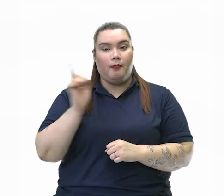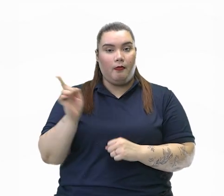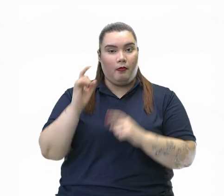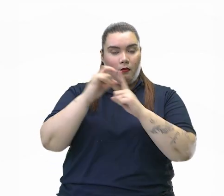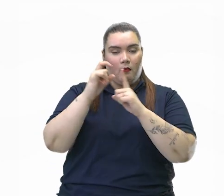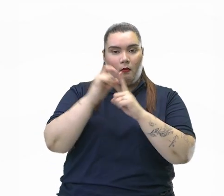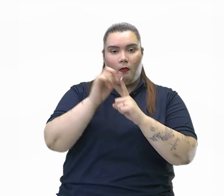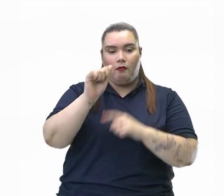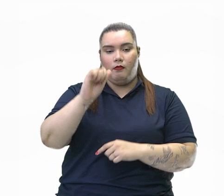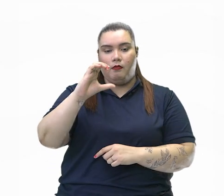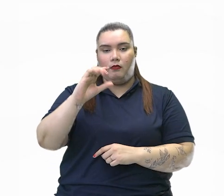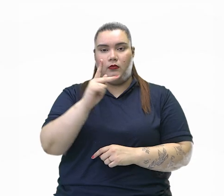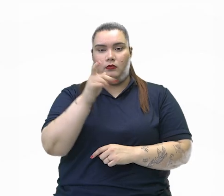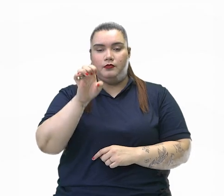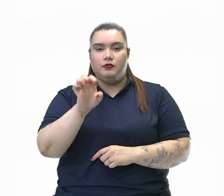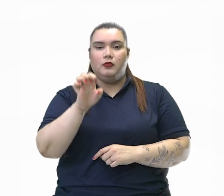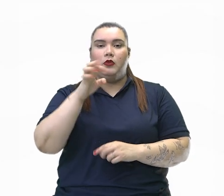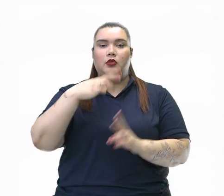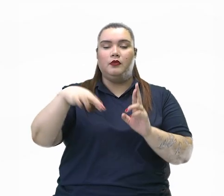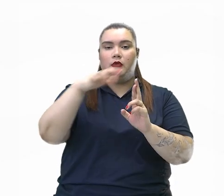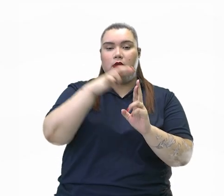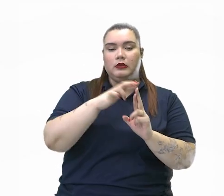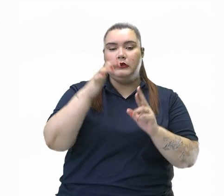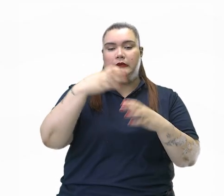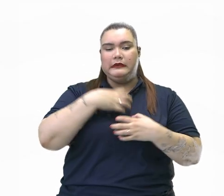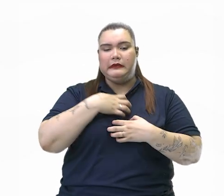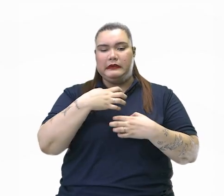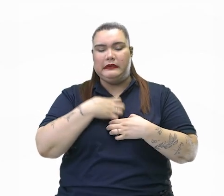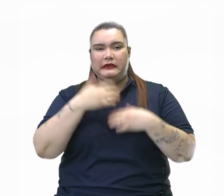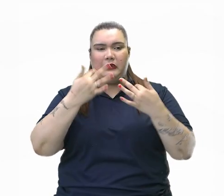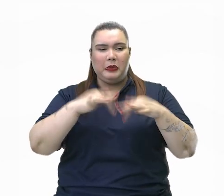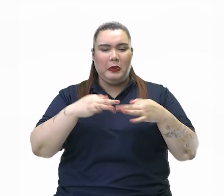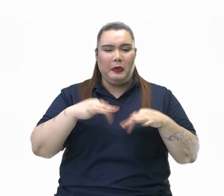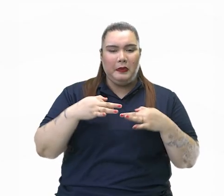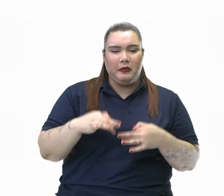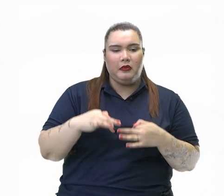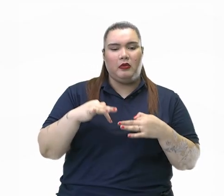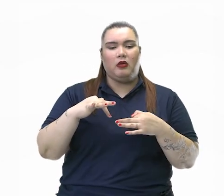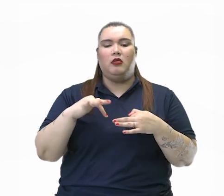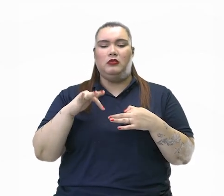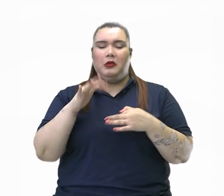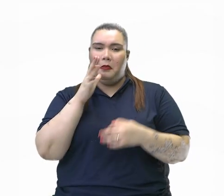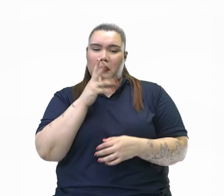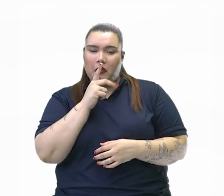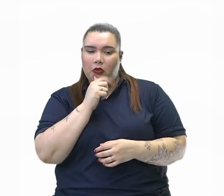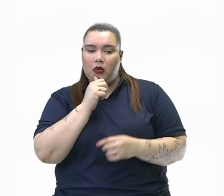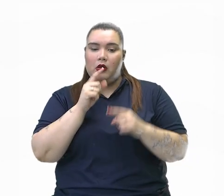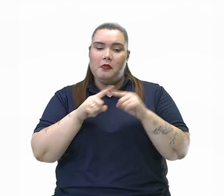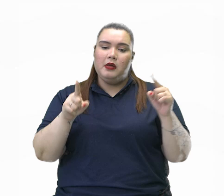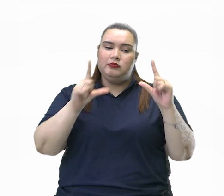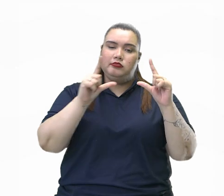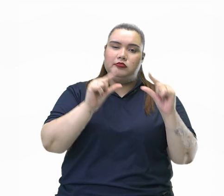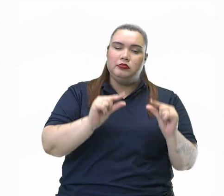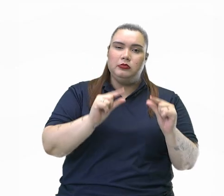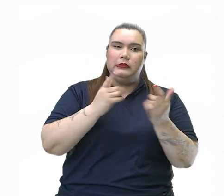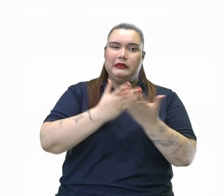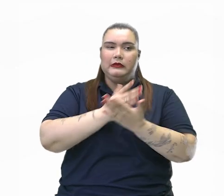uma sensação de desconforto ou dor leve, constante, geralmente menos intensa do que a dor